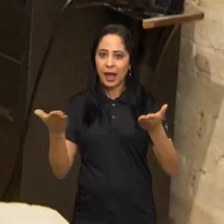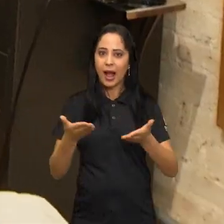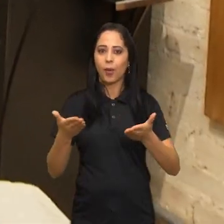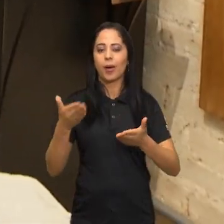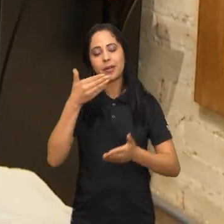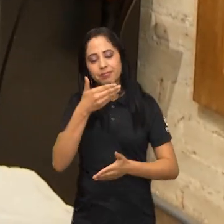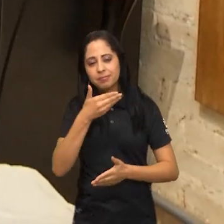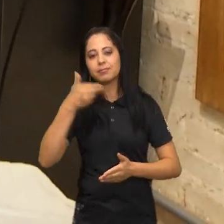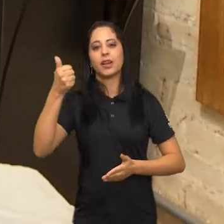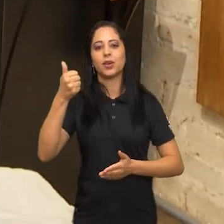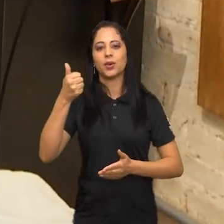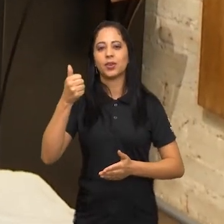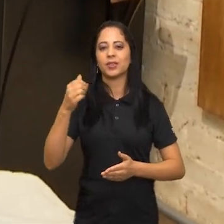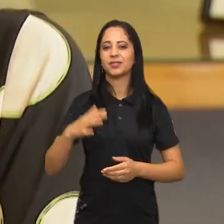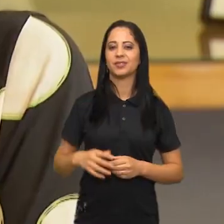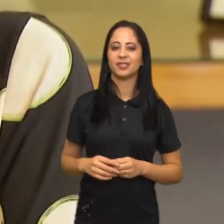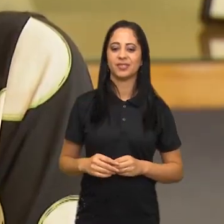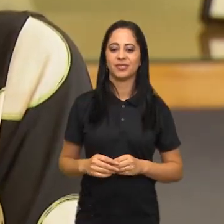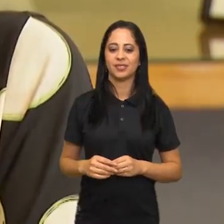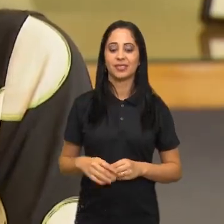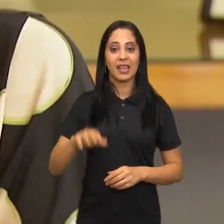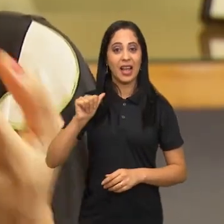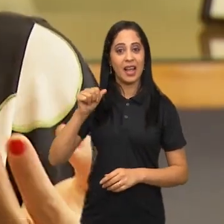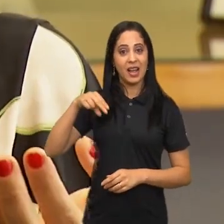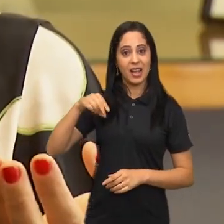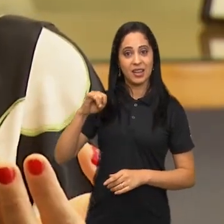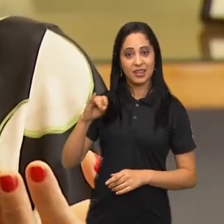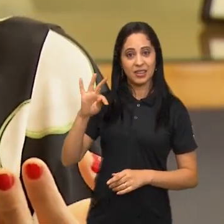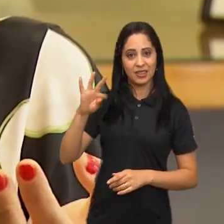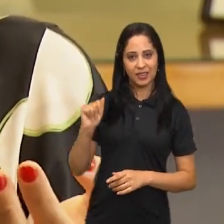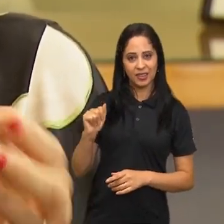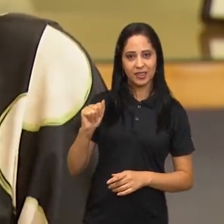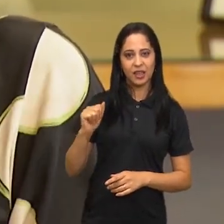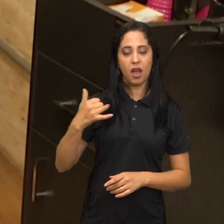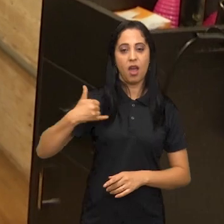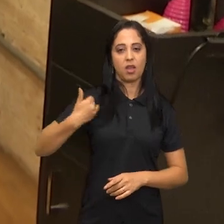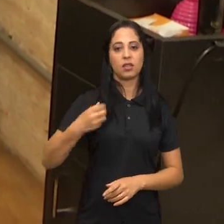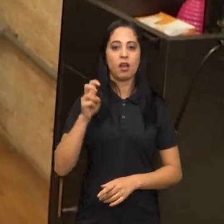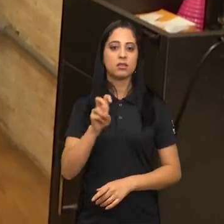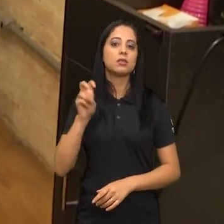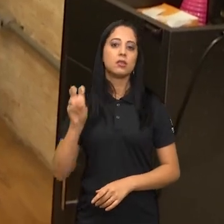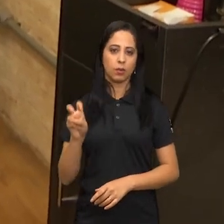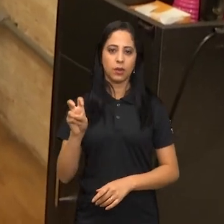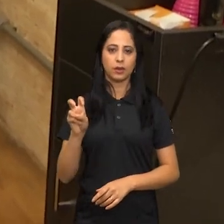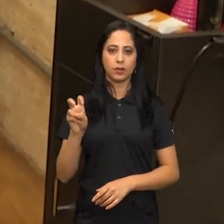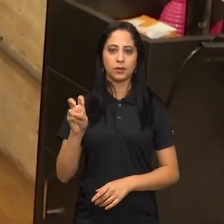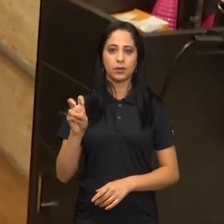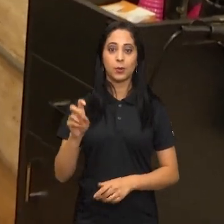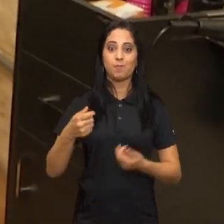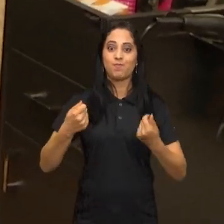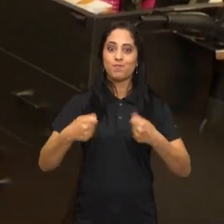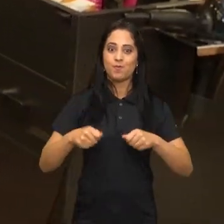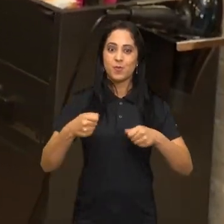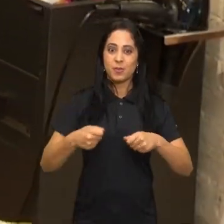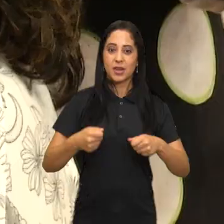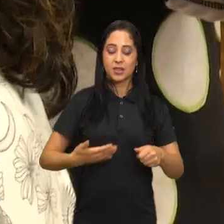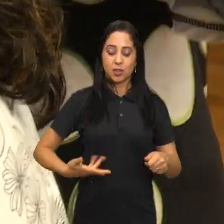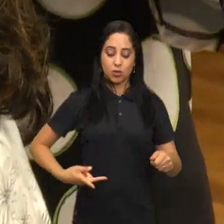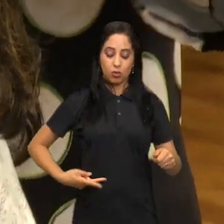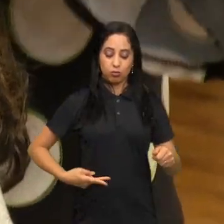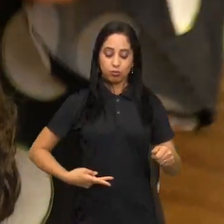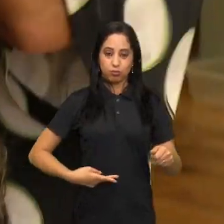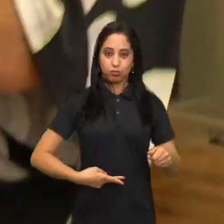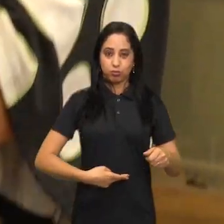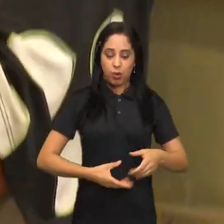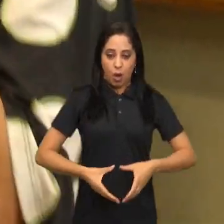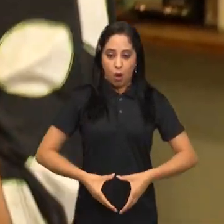qualidade. Vamos saber quem é ela? Anitta tem 55 anos. Após uma cirurgia para extrair o útero,